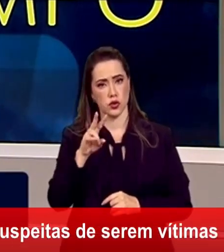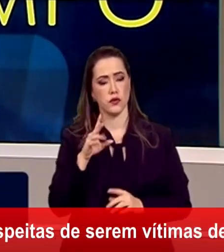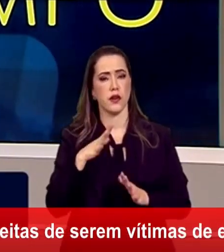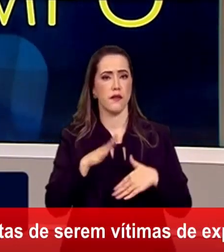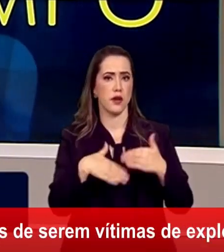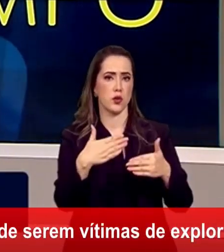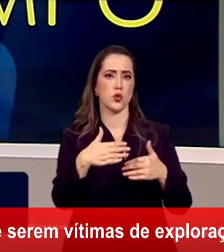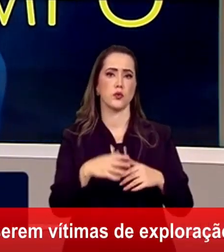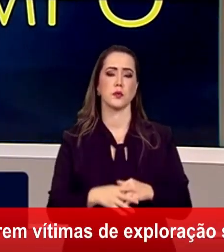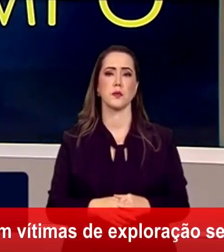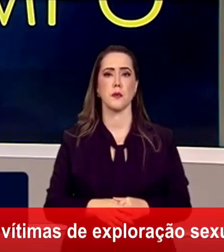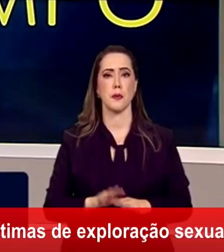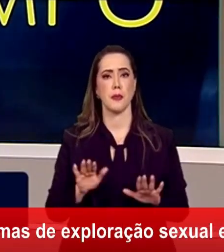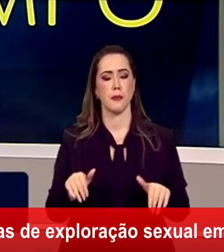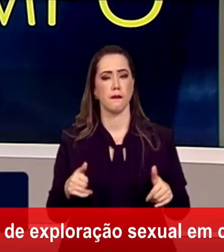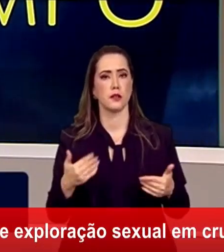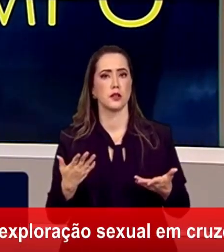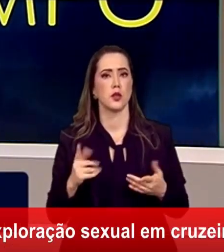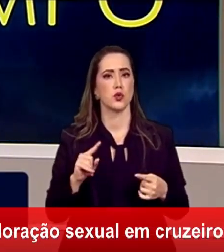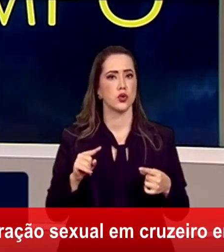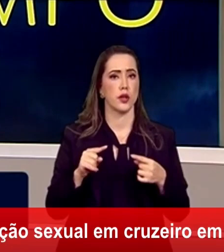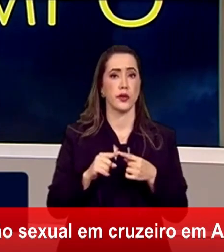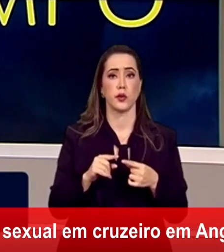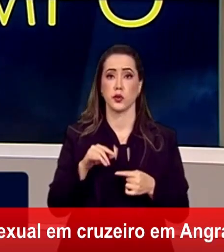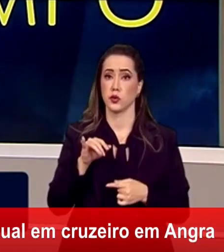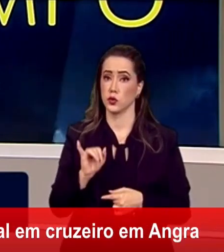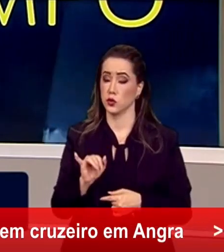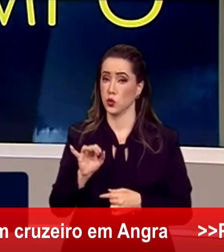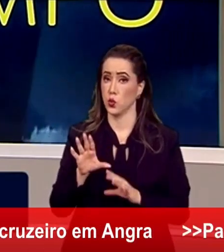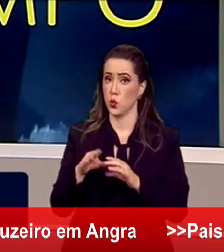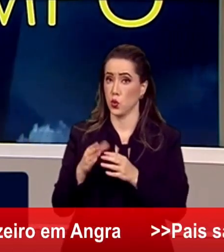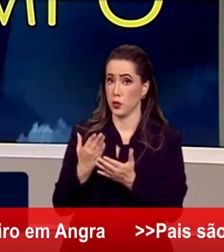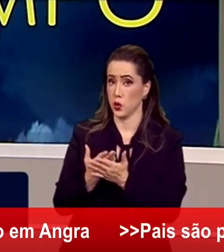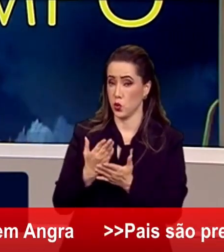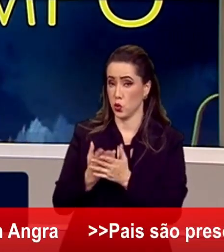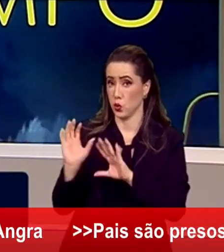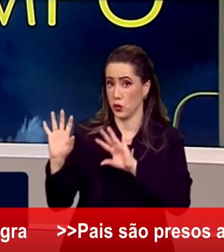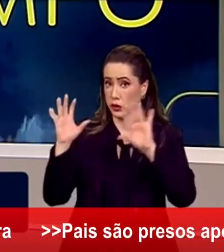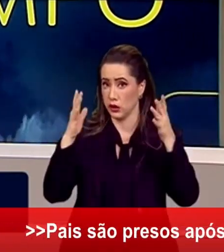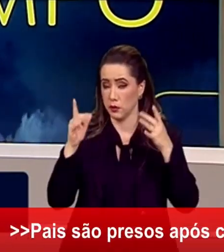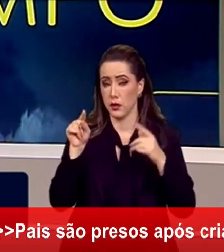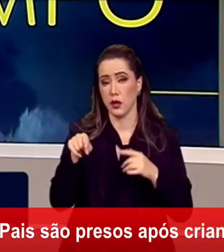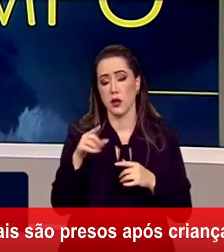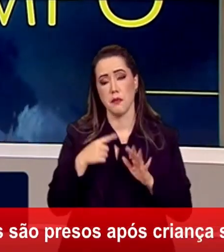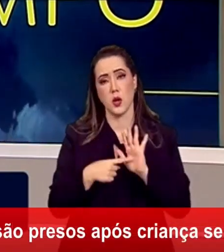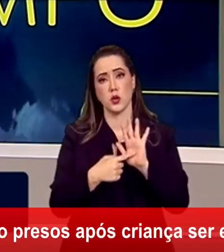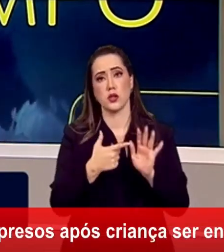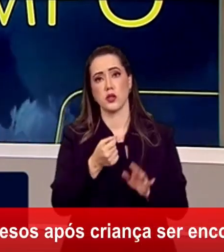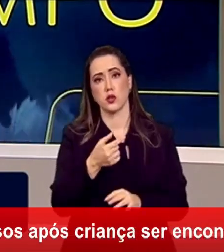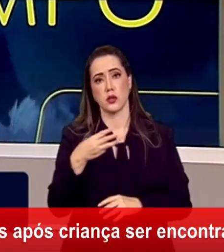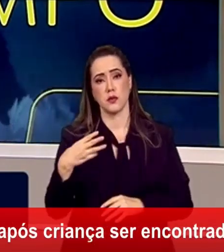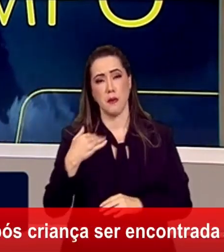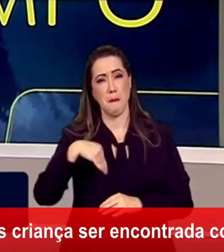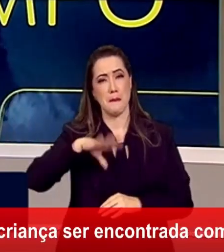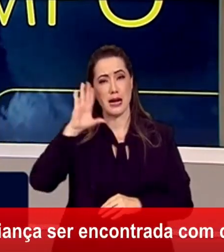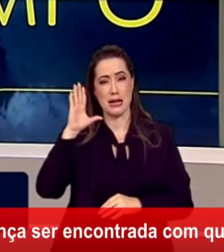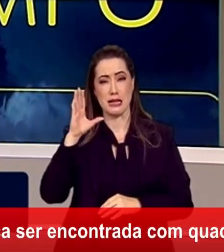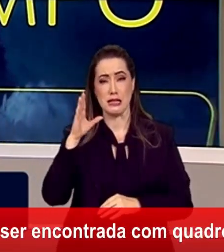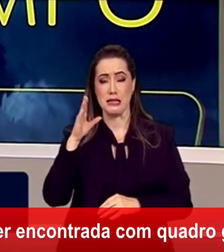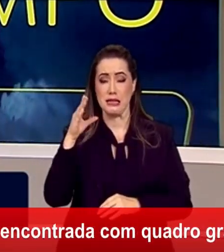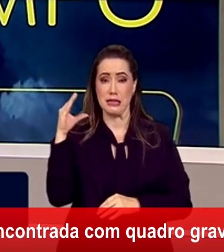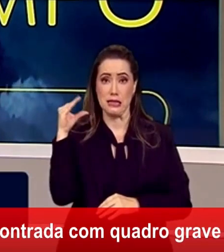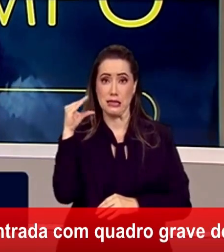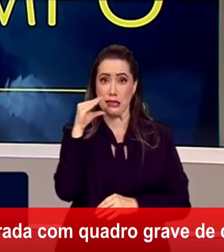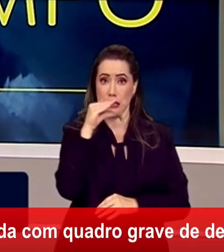manter essa tendência. Dessa forma, então, segundo os meteorologistas, o cenário indica que 2023 será o ano mais